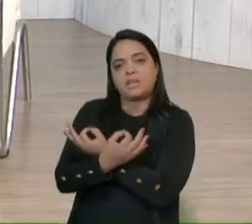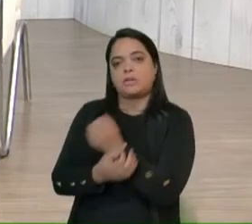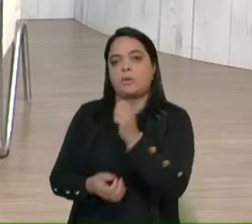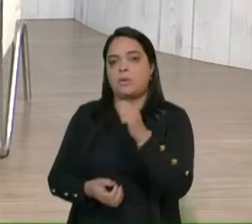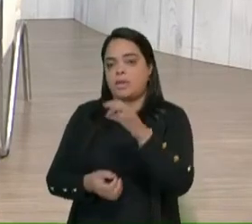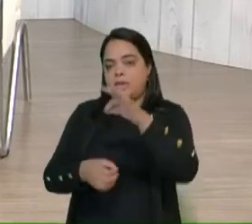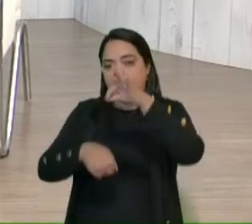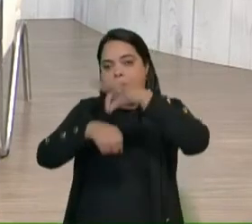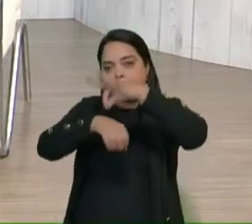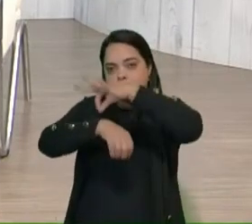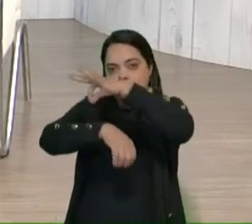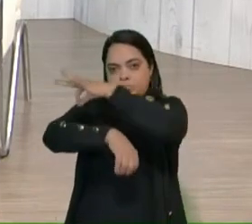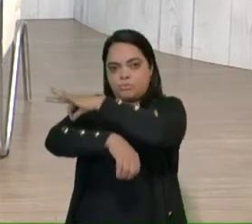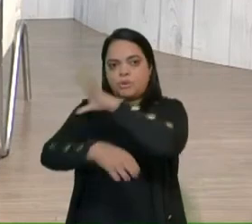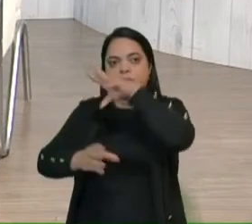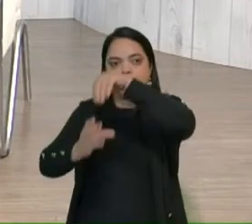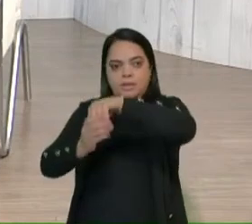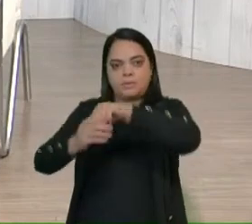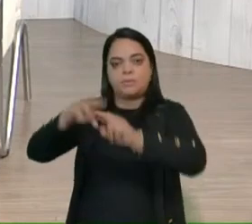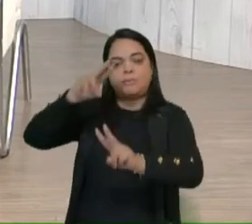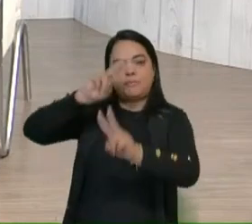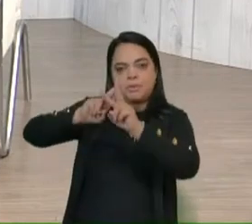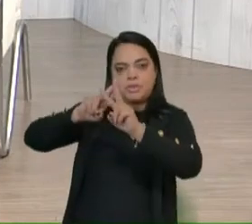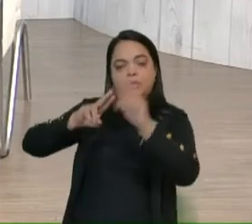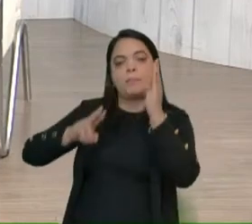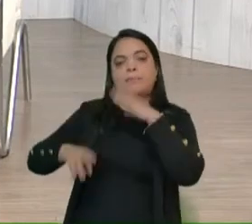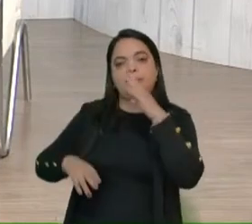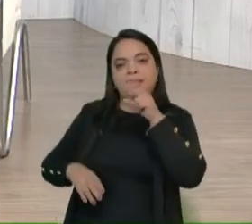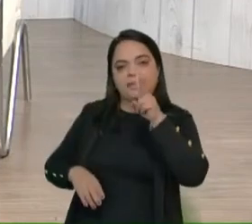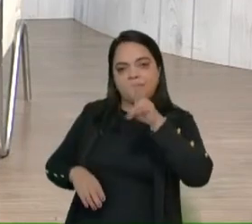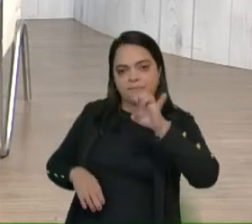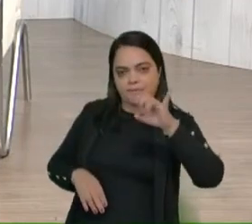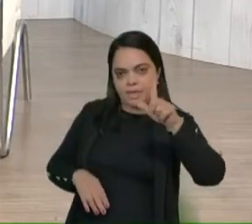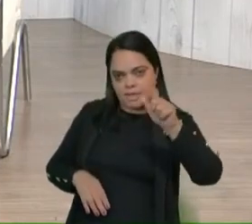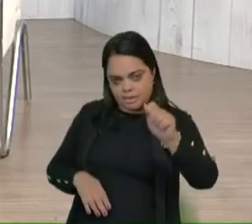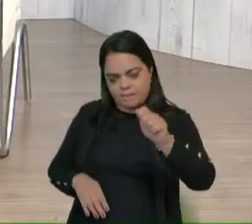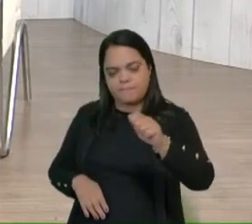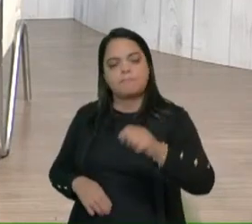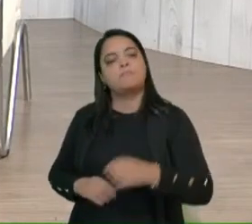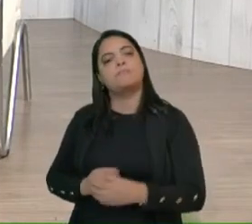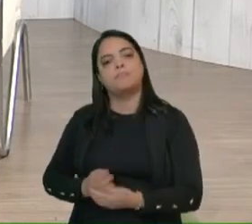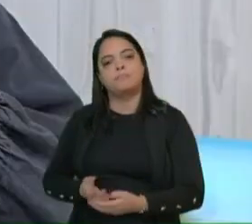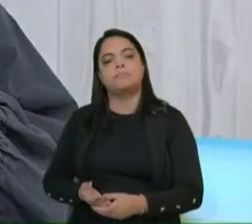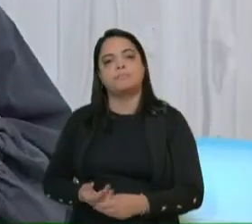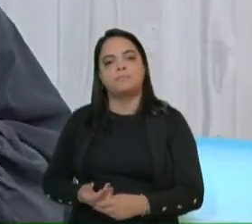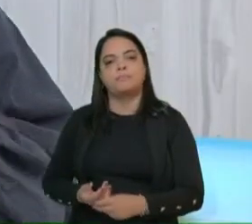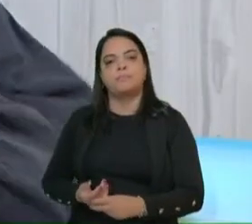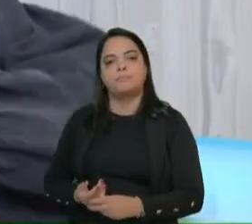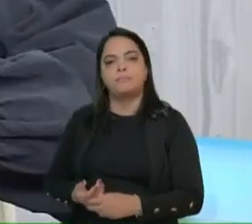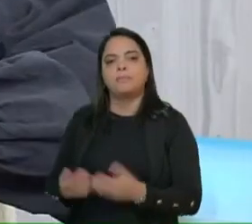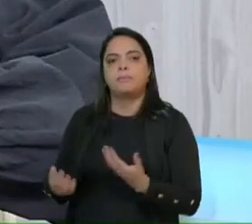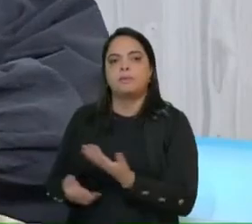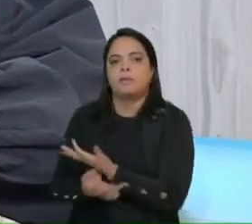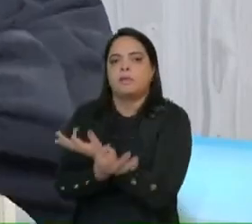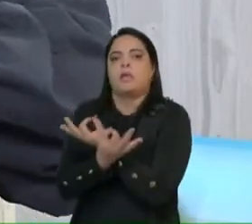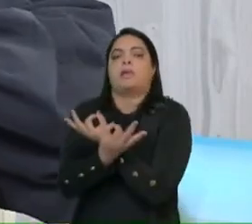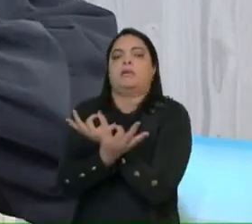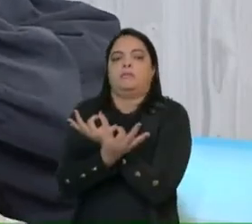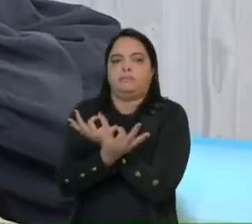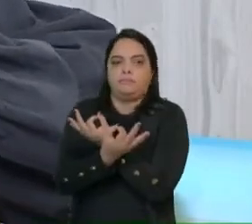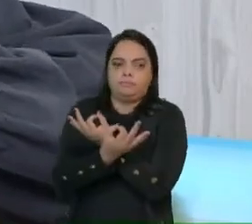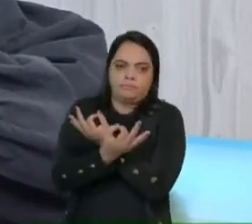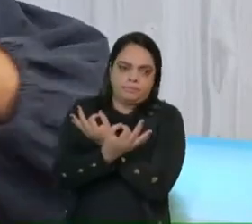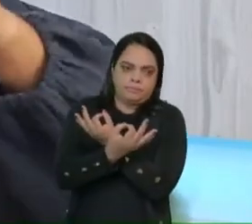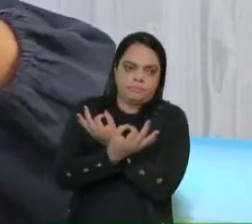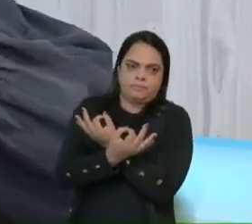as detentas no presídio Professor Pimenta da Veiga e basicamente uma meditação Assim